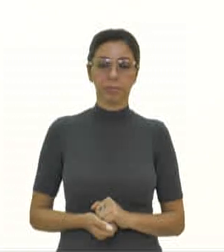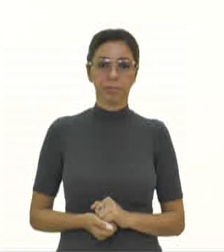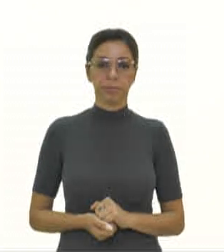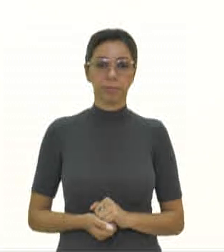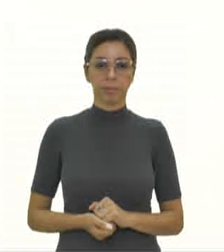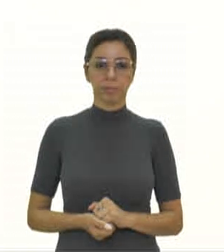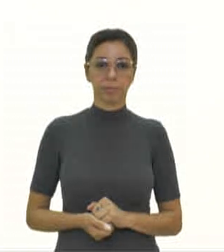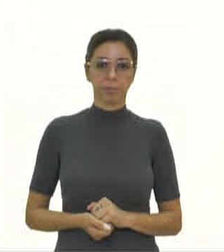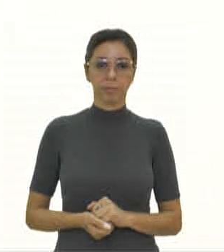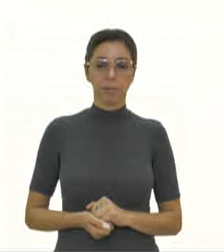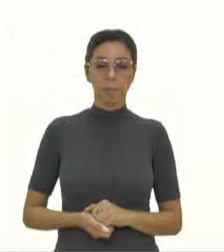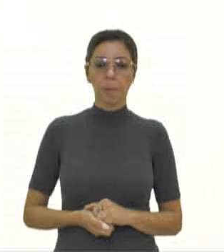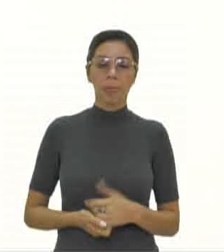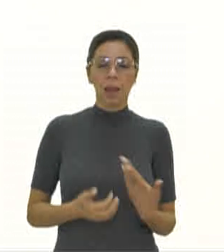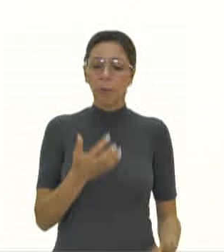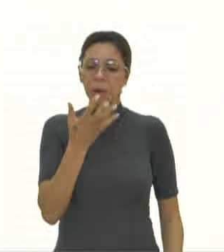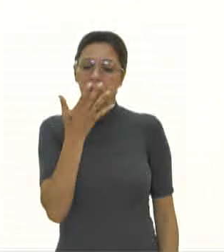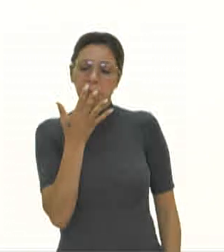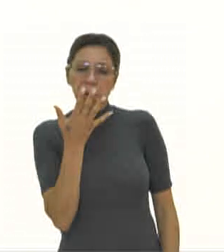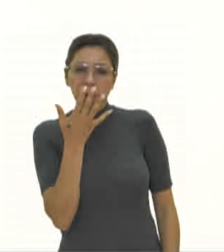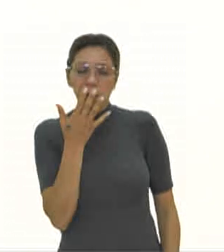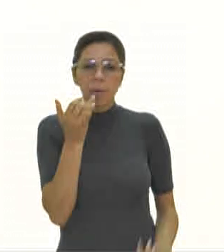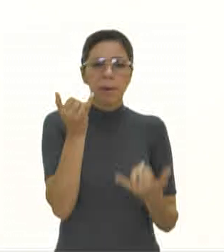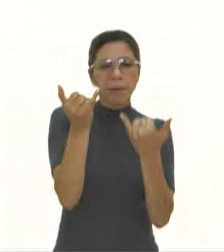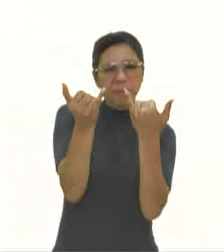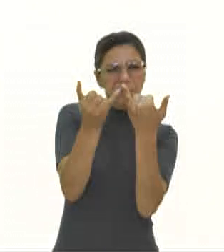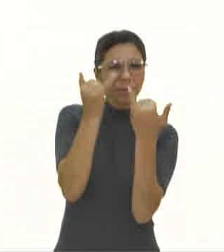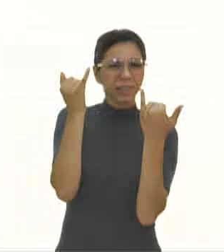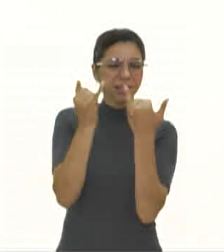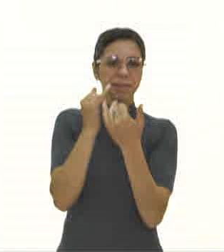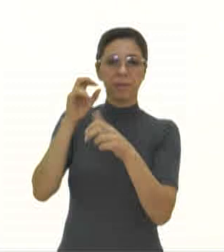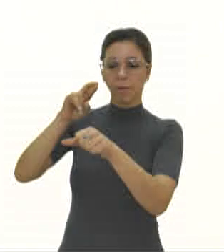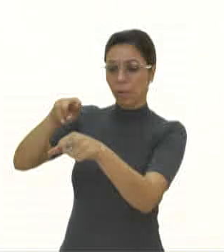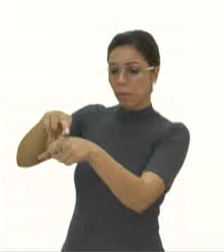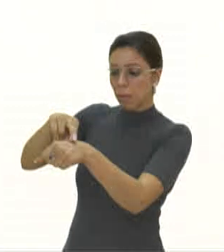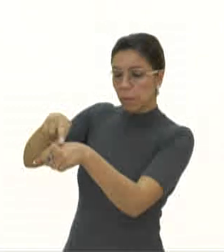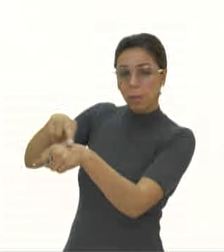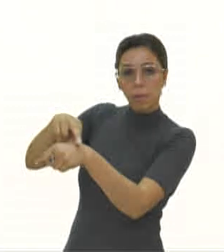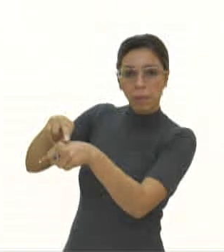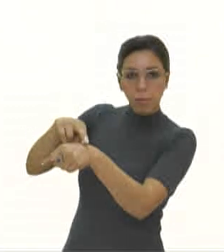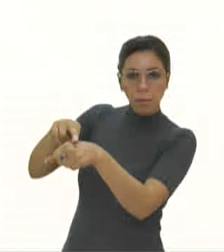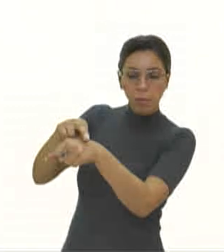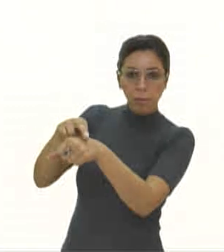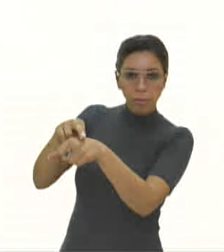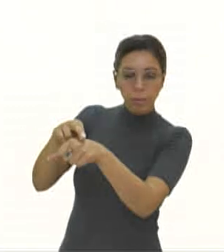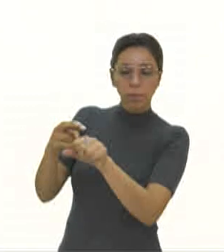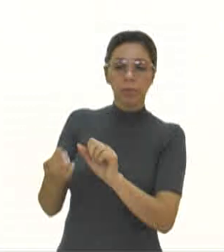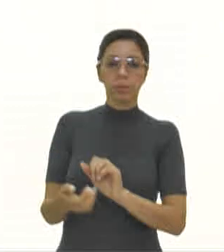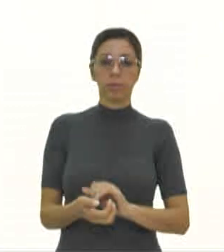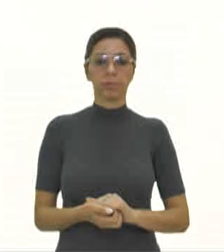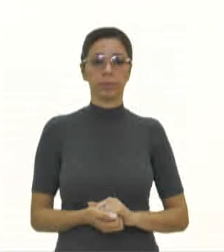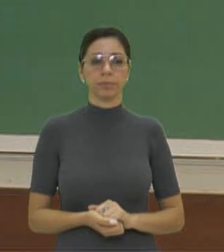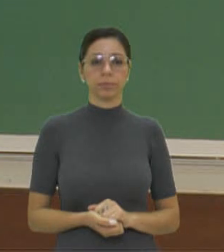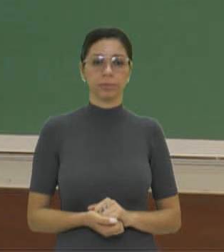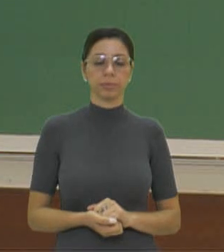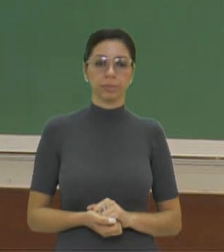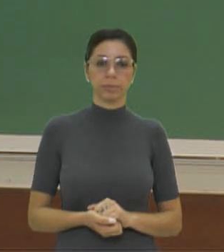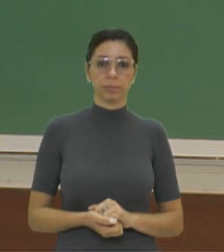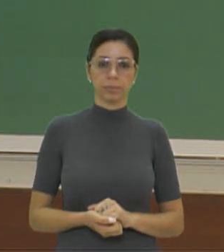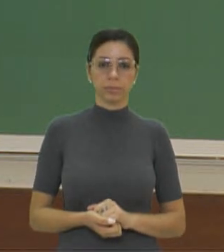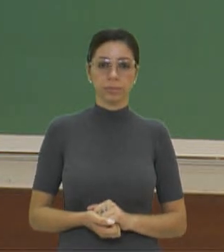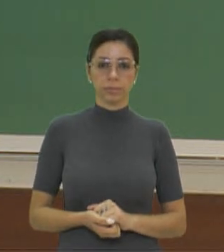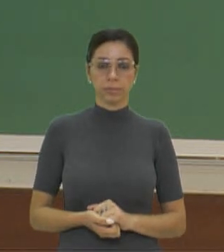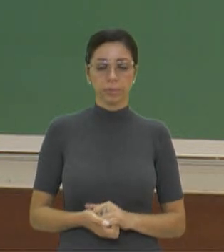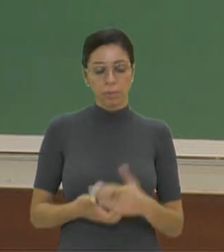era uma cor que aproximava-se do roxo, né, tons de roxo, o qual se tornou a